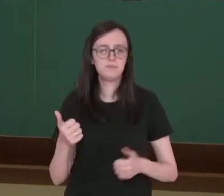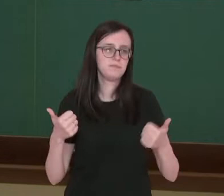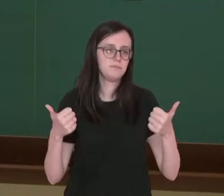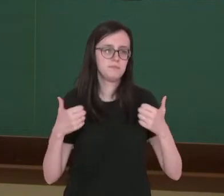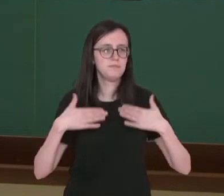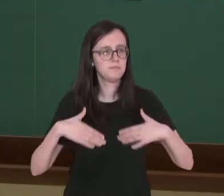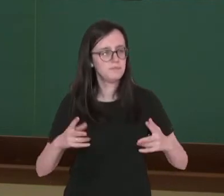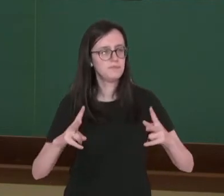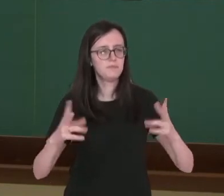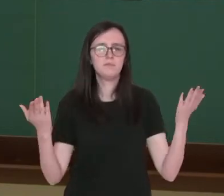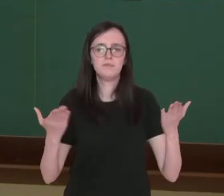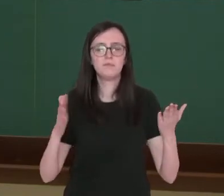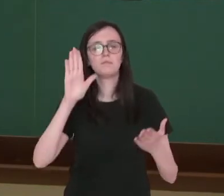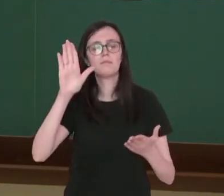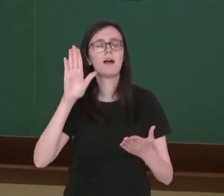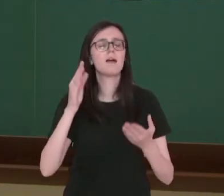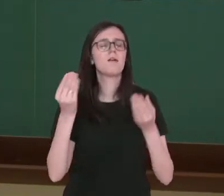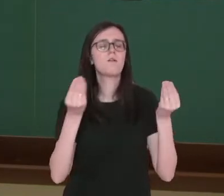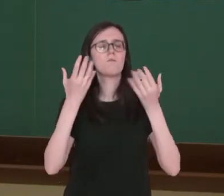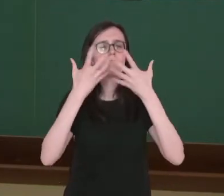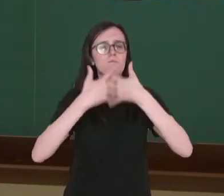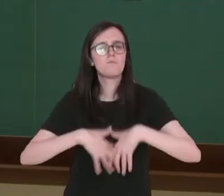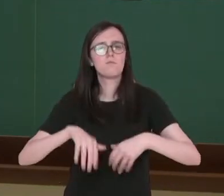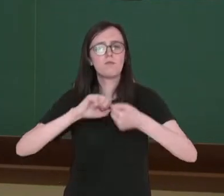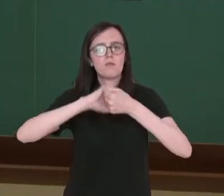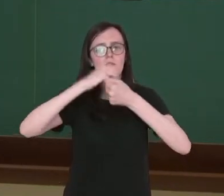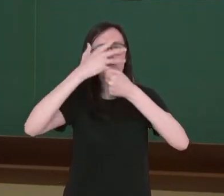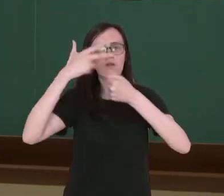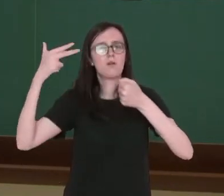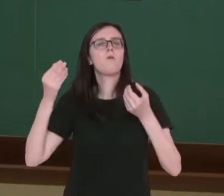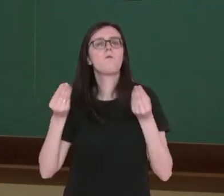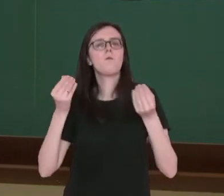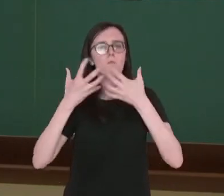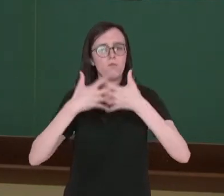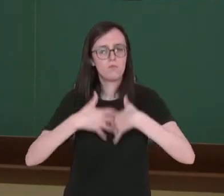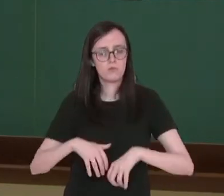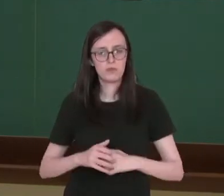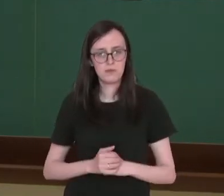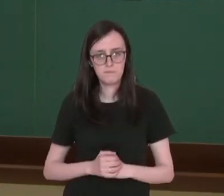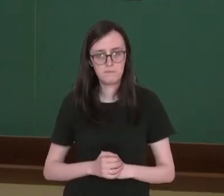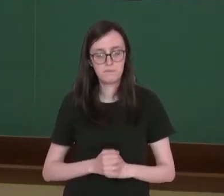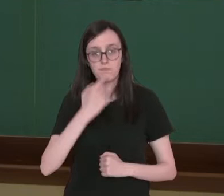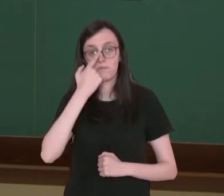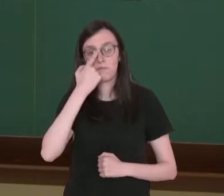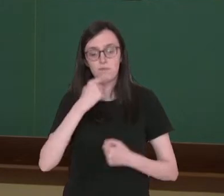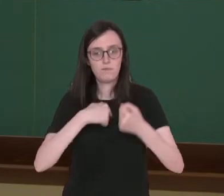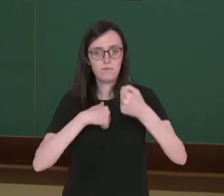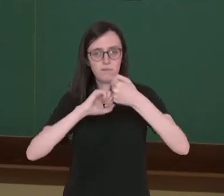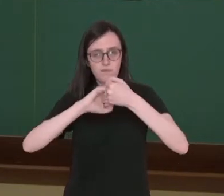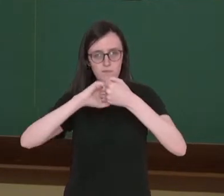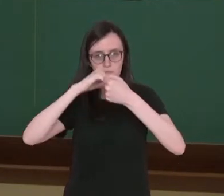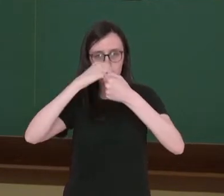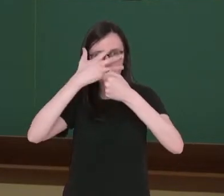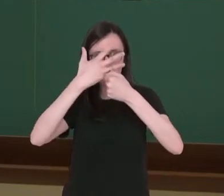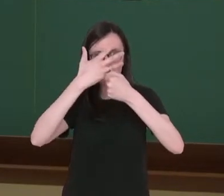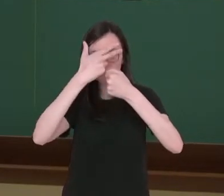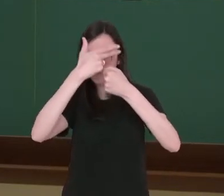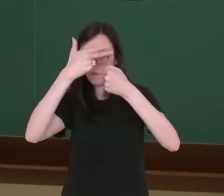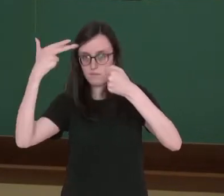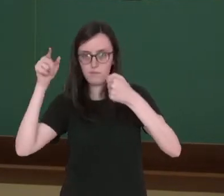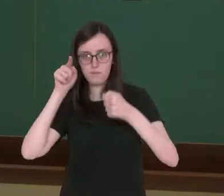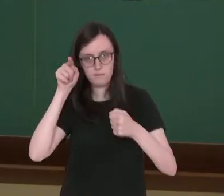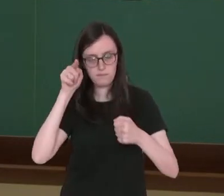frente então. E a potenciação, como é que eu faço? Eu vou elevar a potência que tiver o numerador